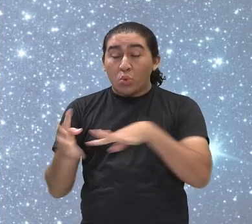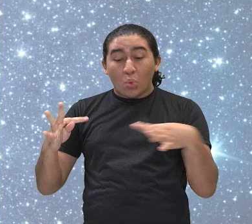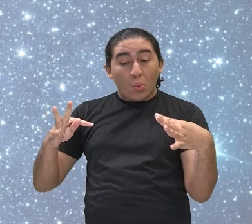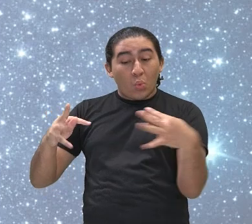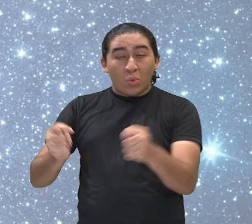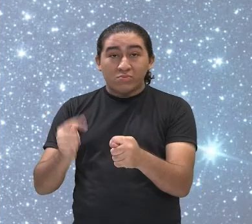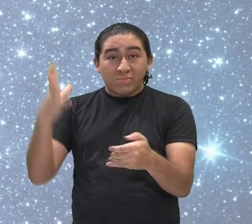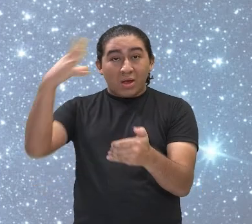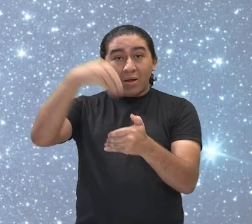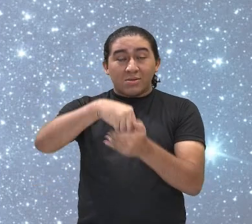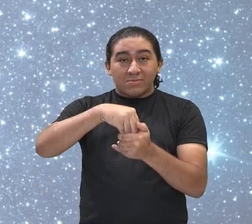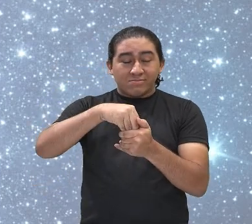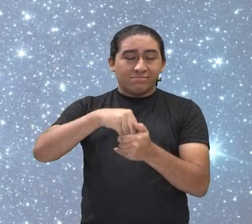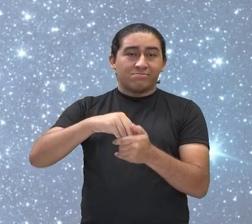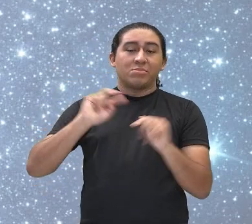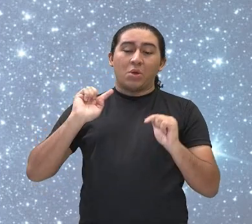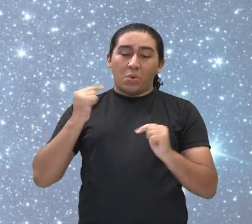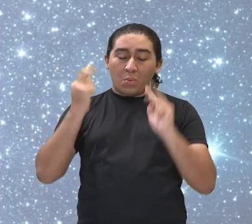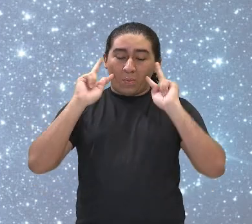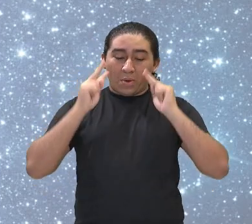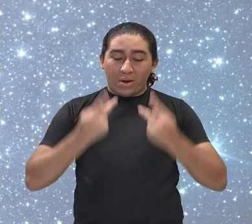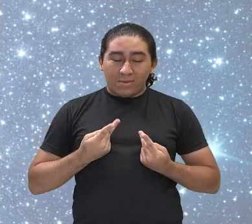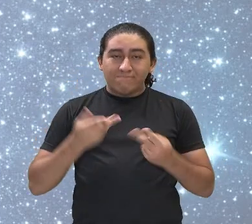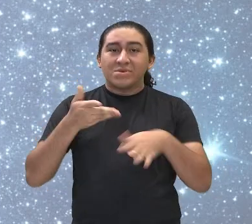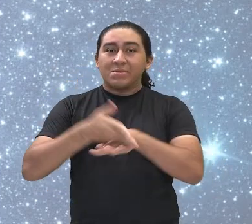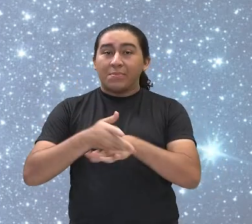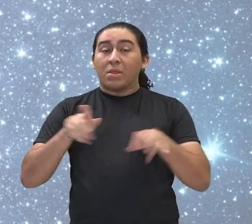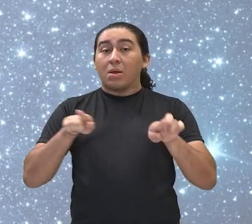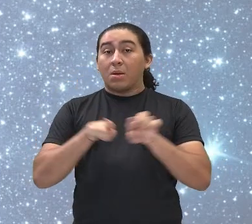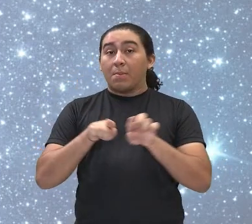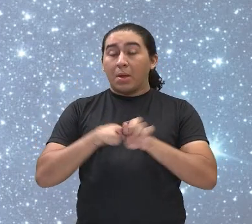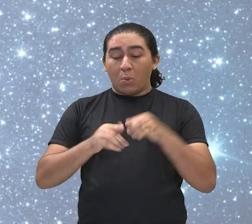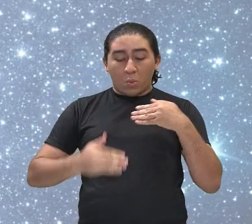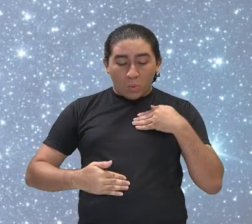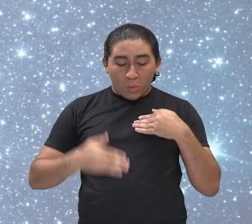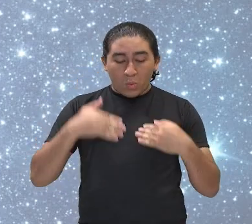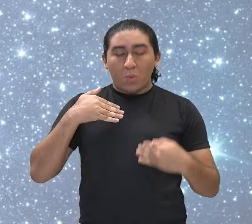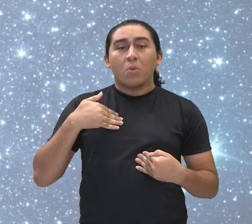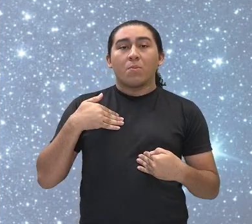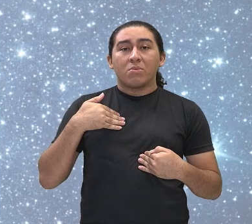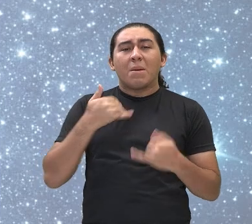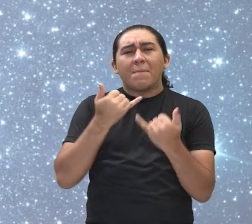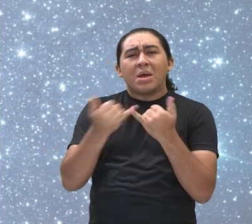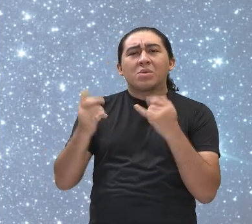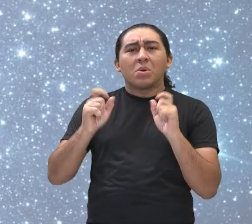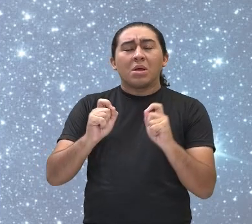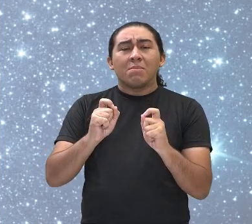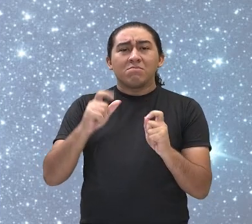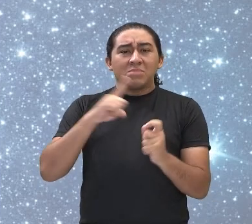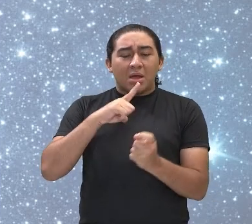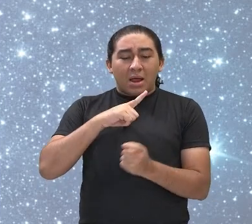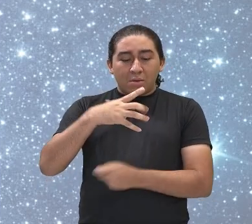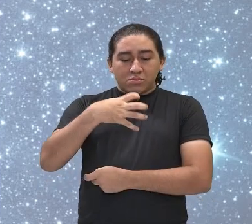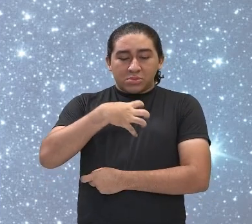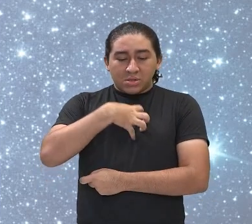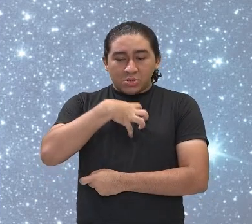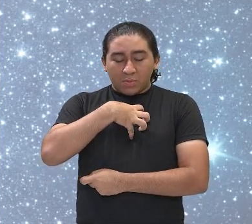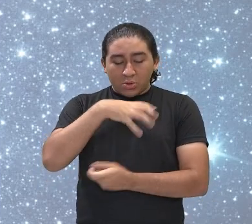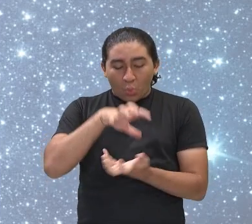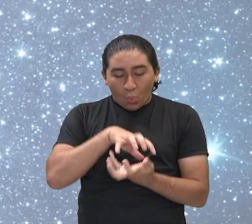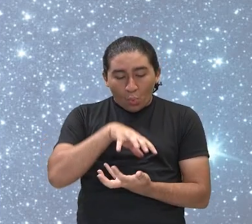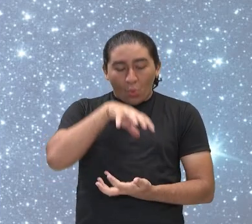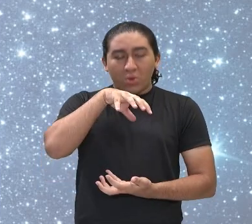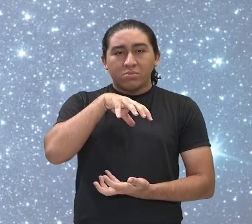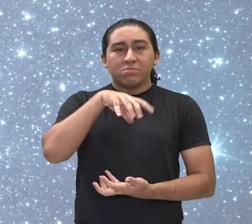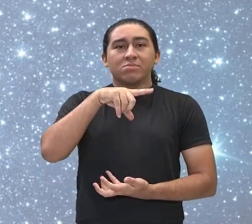todo está em nós. O corpo, ele é similar a um campo de força que ressoa com